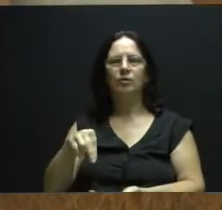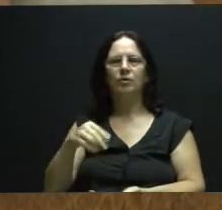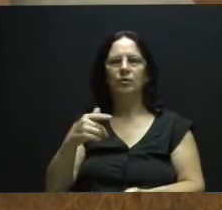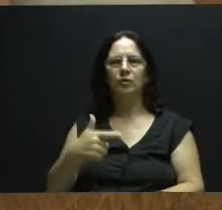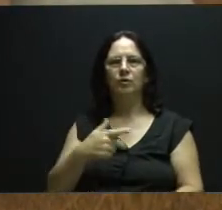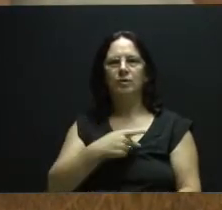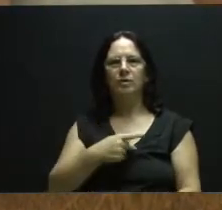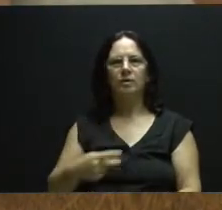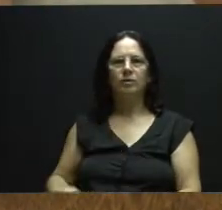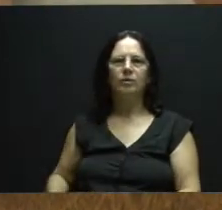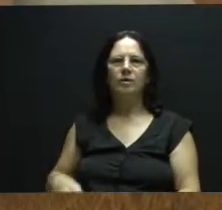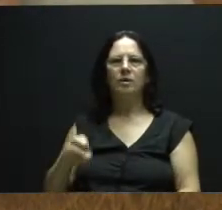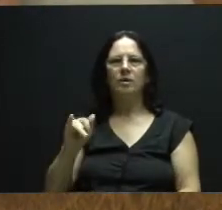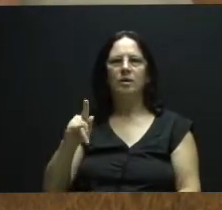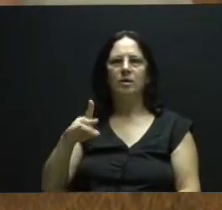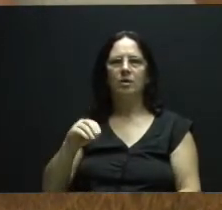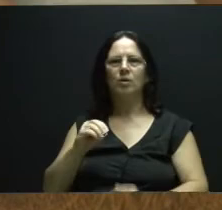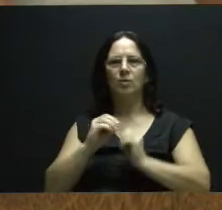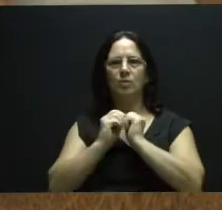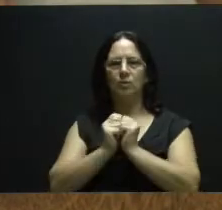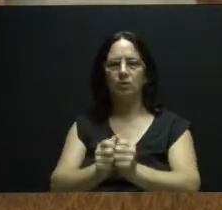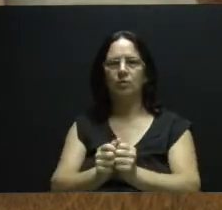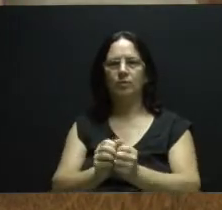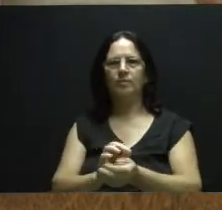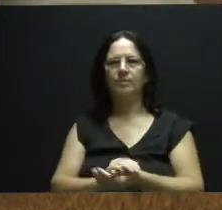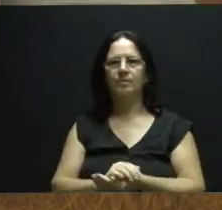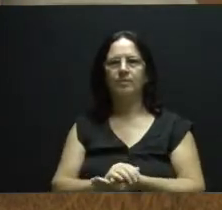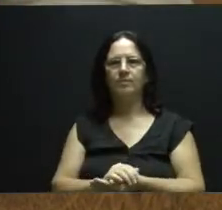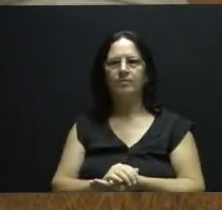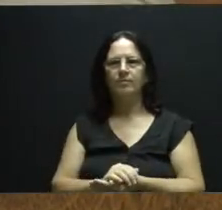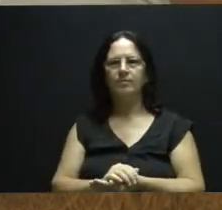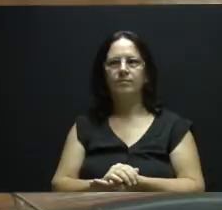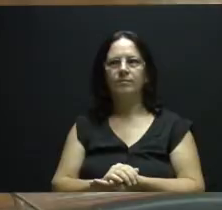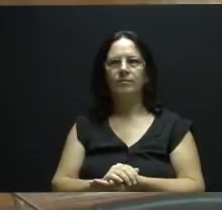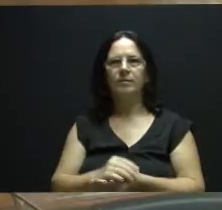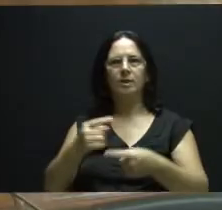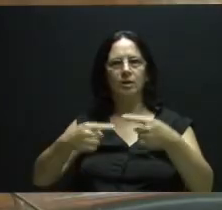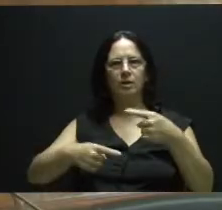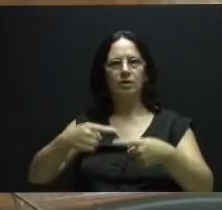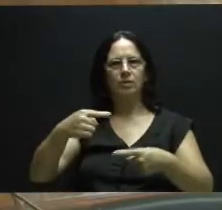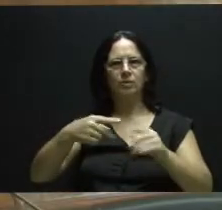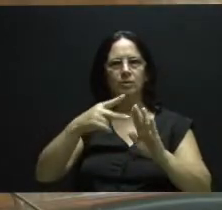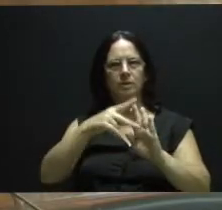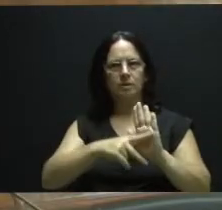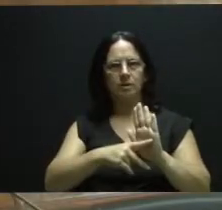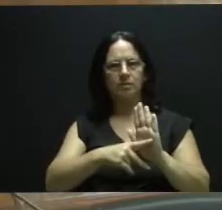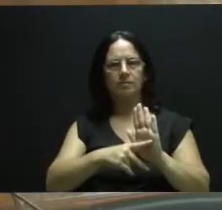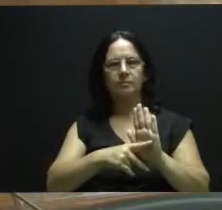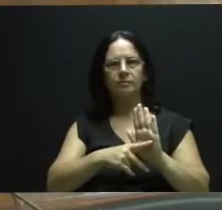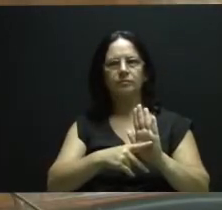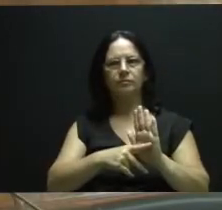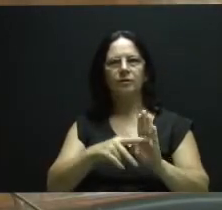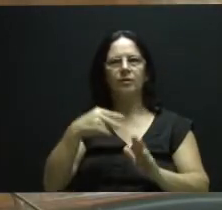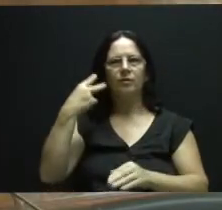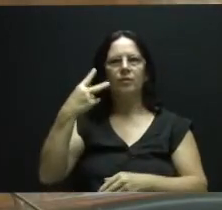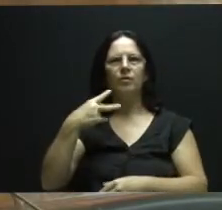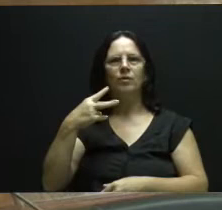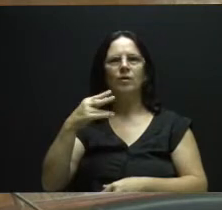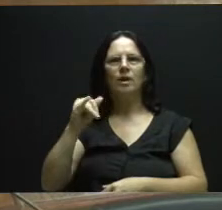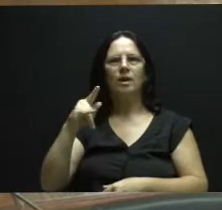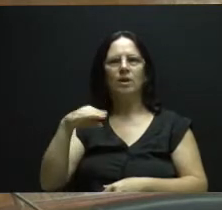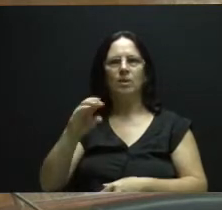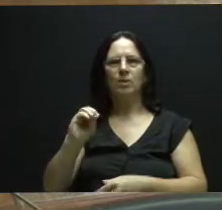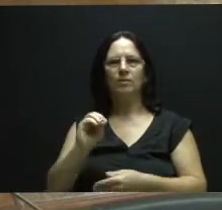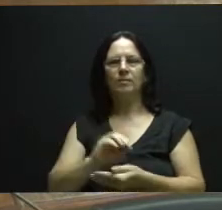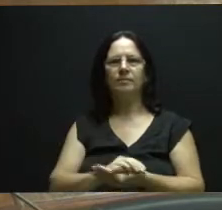vice-presidente antónio vieira da silva membro em discussão parecer com a palavra vereador antônio